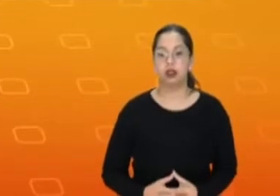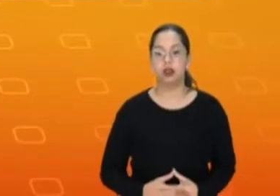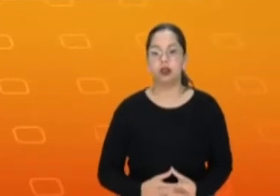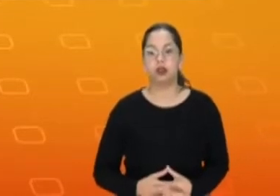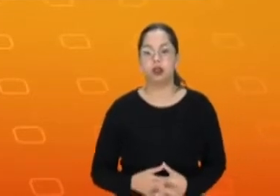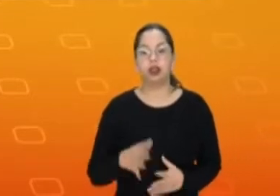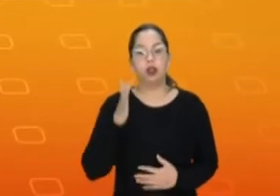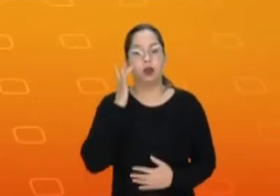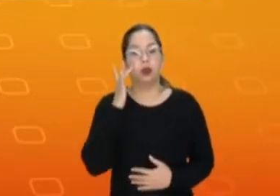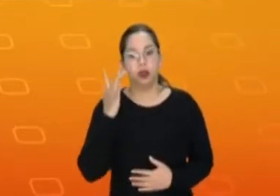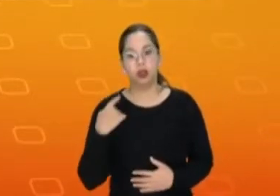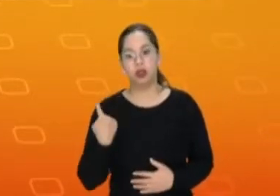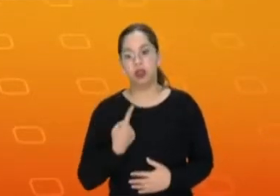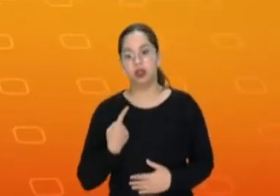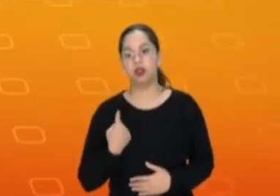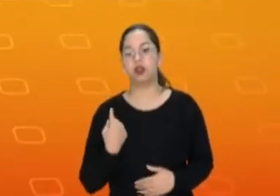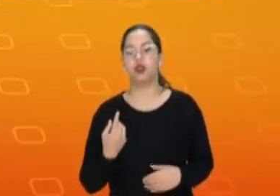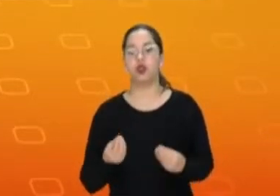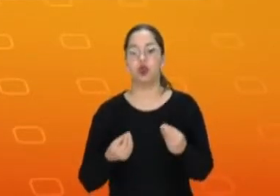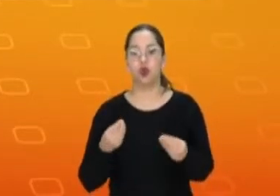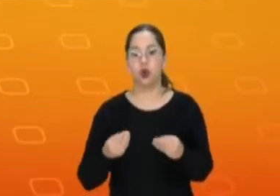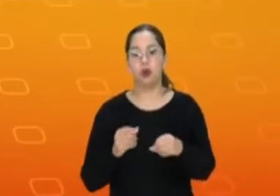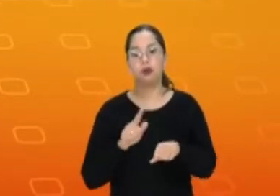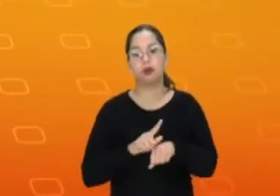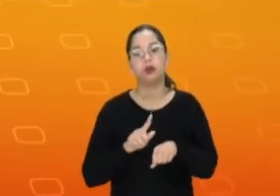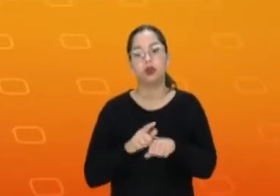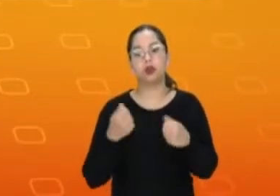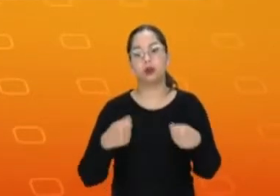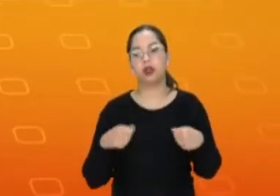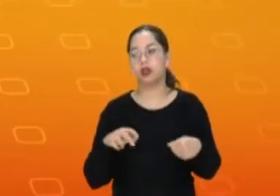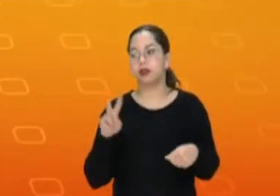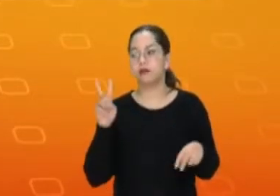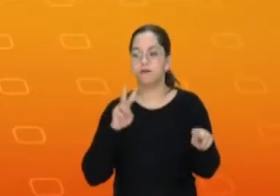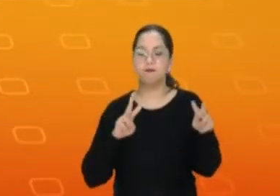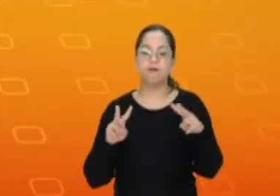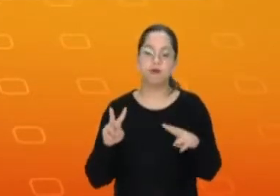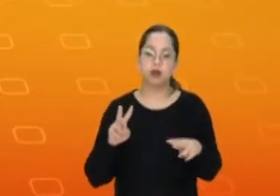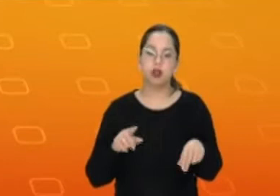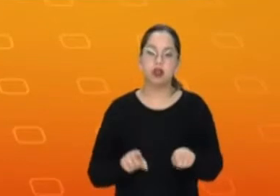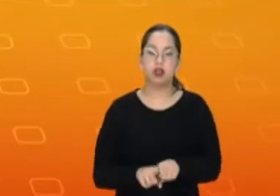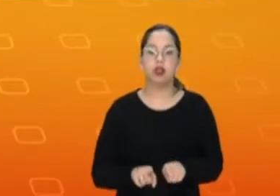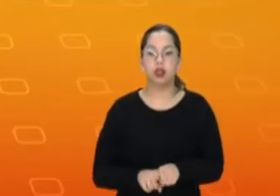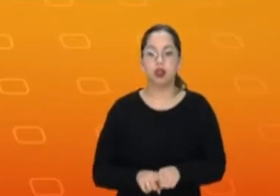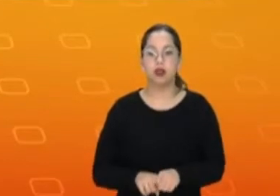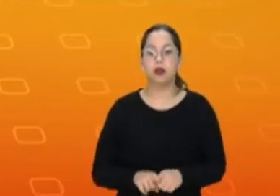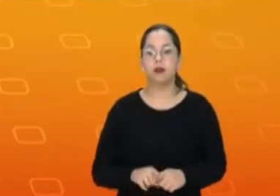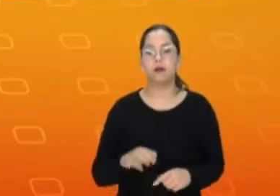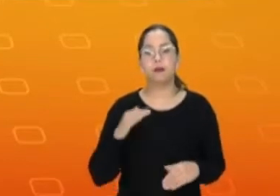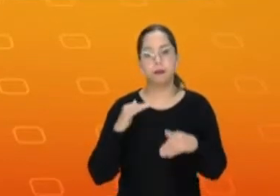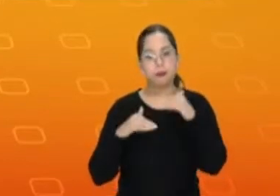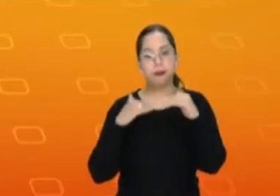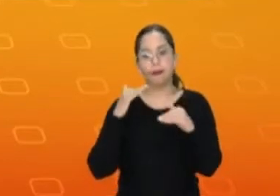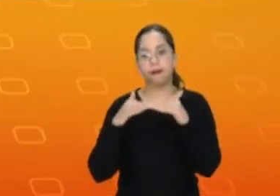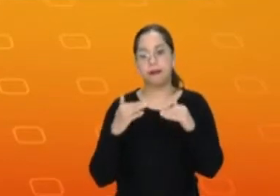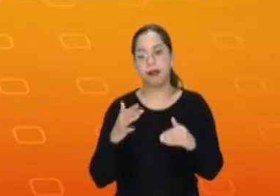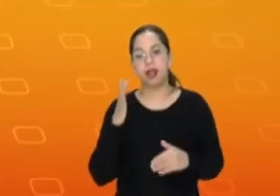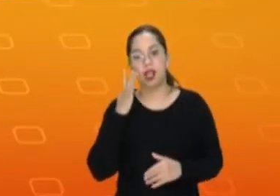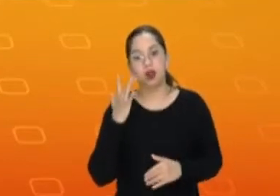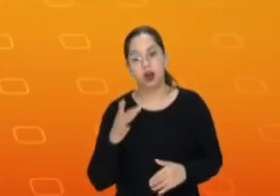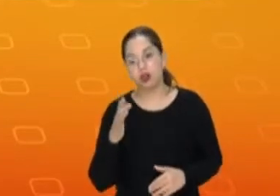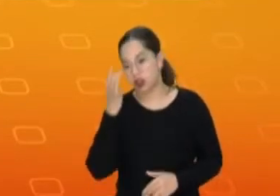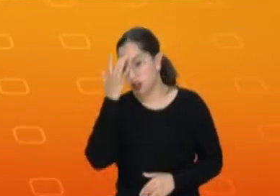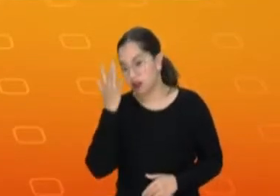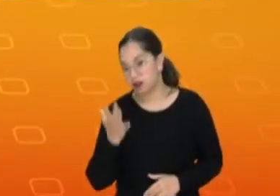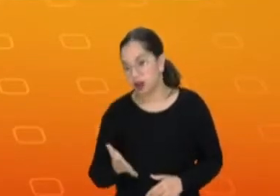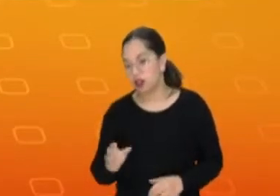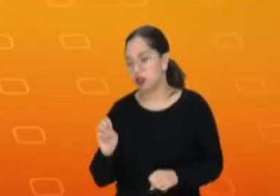gente, como gestor, tem que estar olhando e acho que capacitando. Eu particularmente penso que é muito mais fácil você ensinar vídeo para